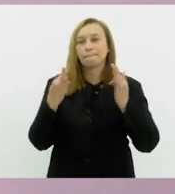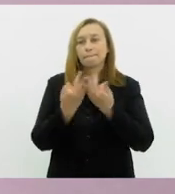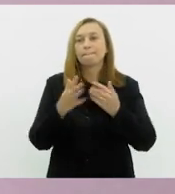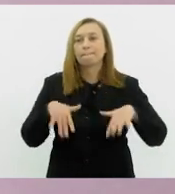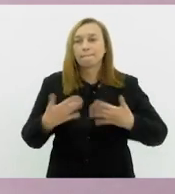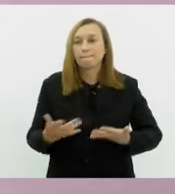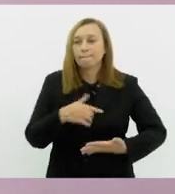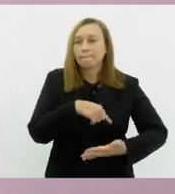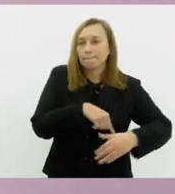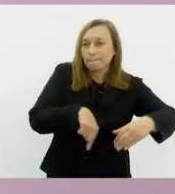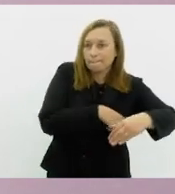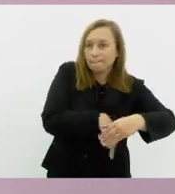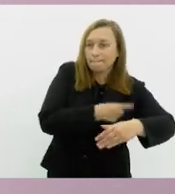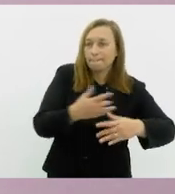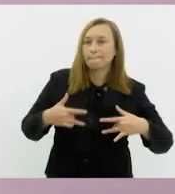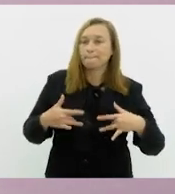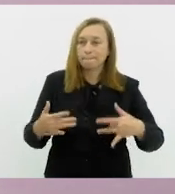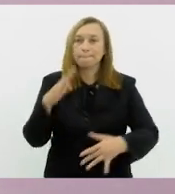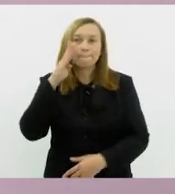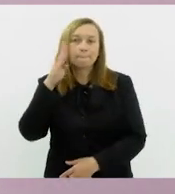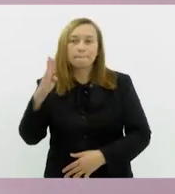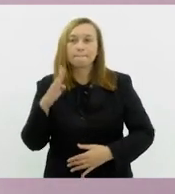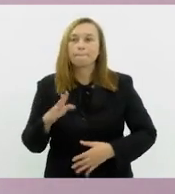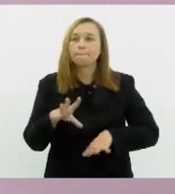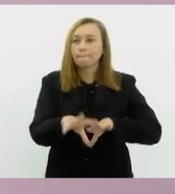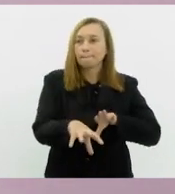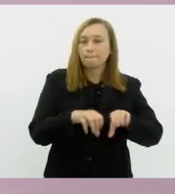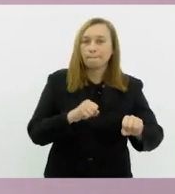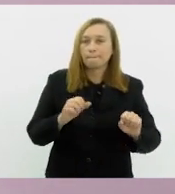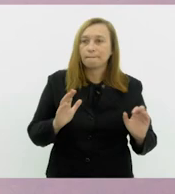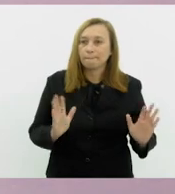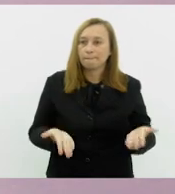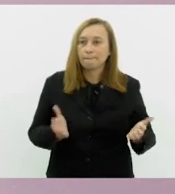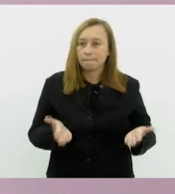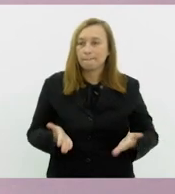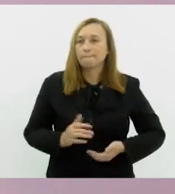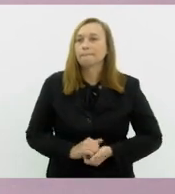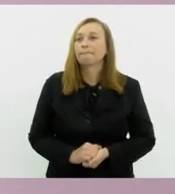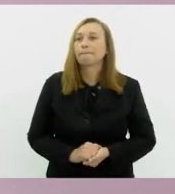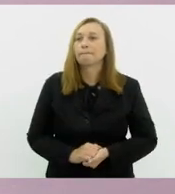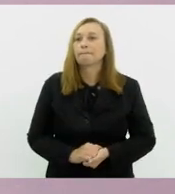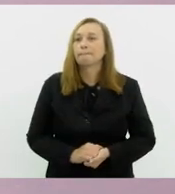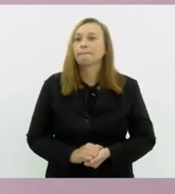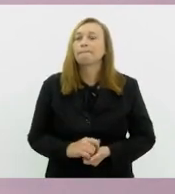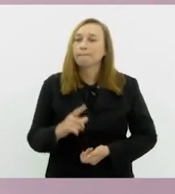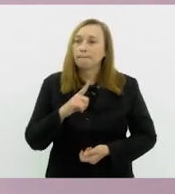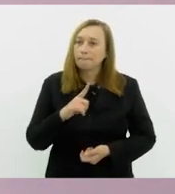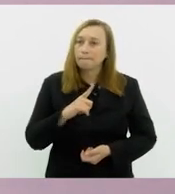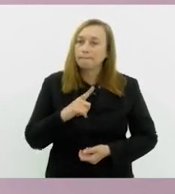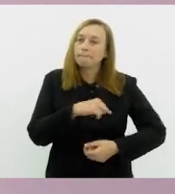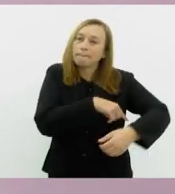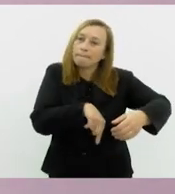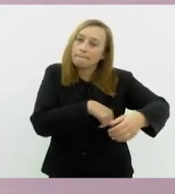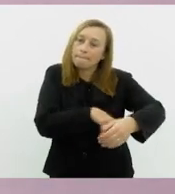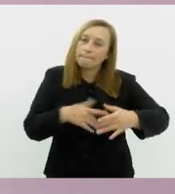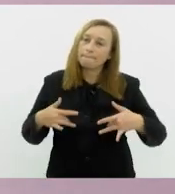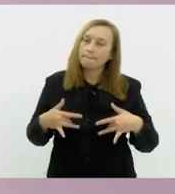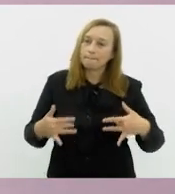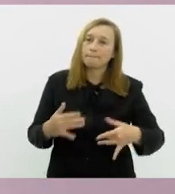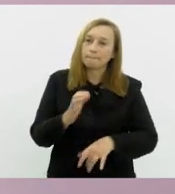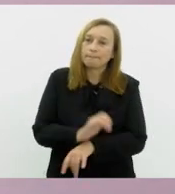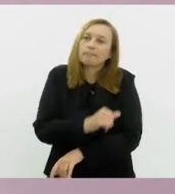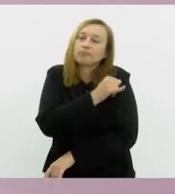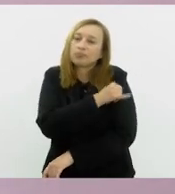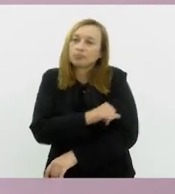é fundamental. Inclusive, a gente está fazendo uma formação agora para que a gente tenha as cozinhas solidárias do Estado do Rio de